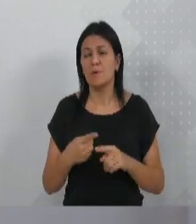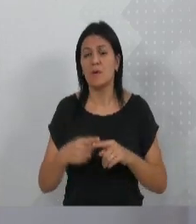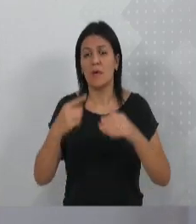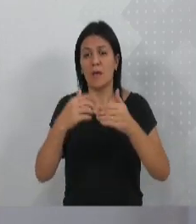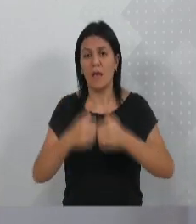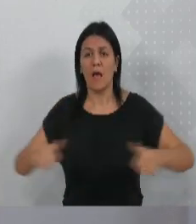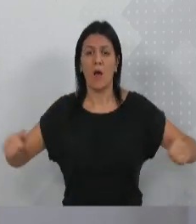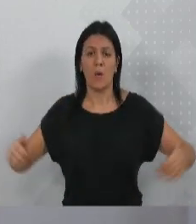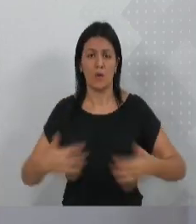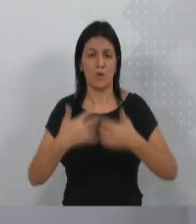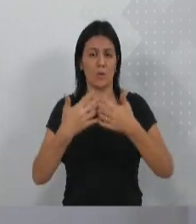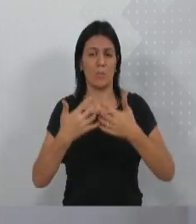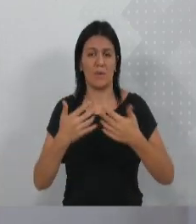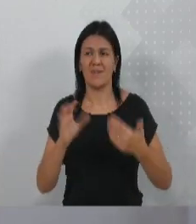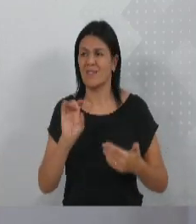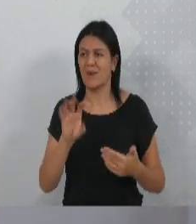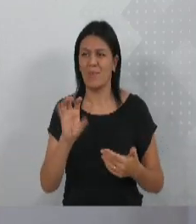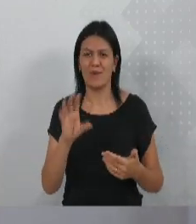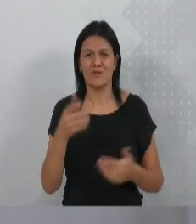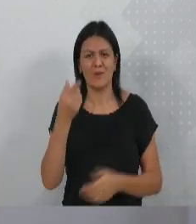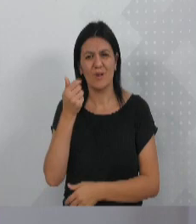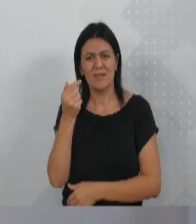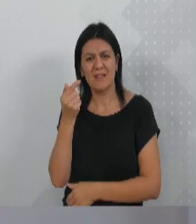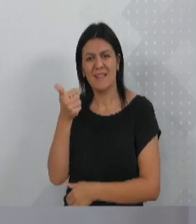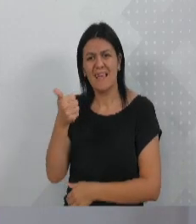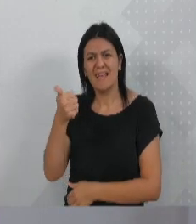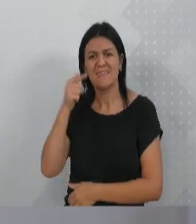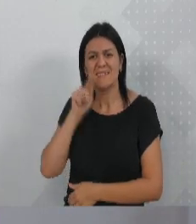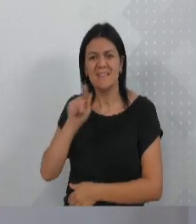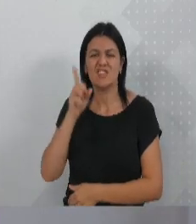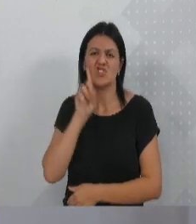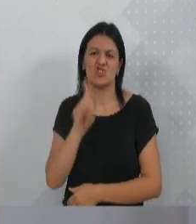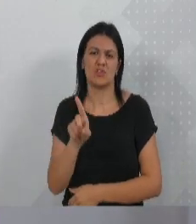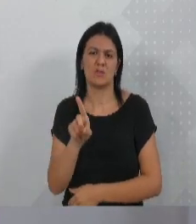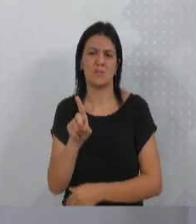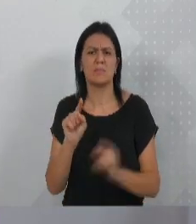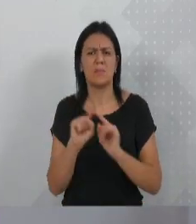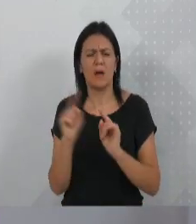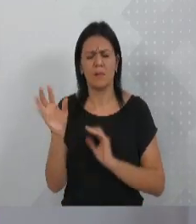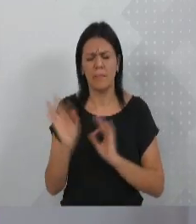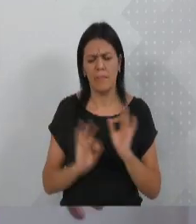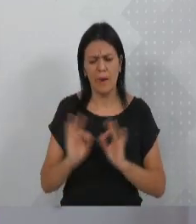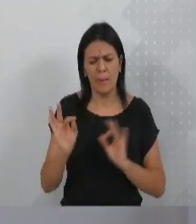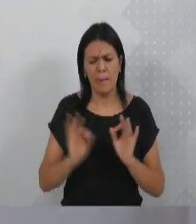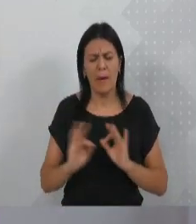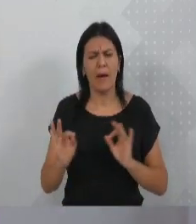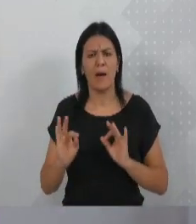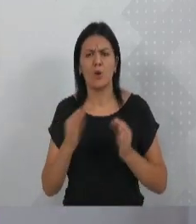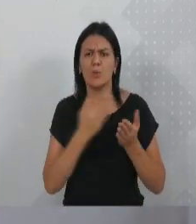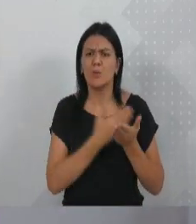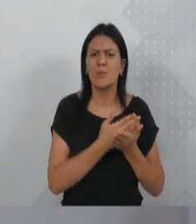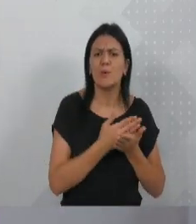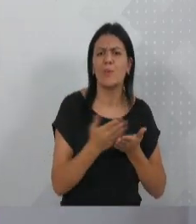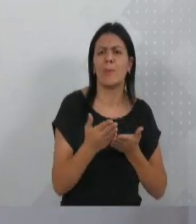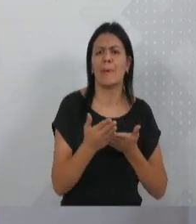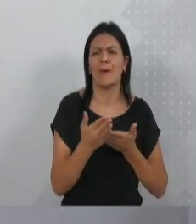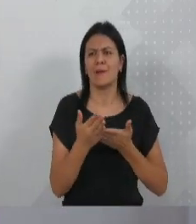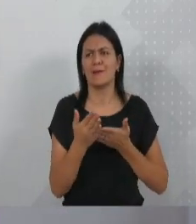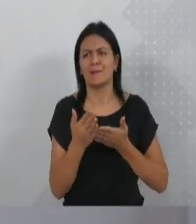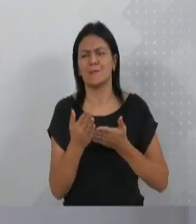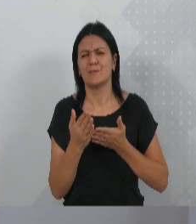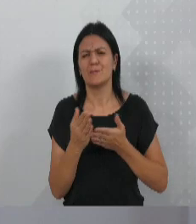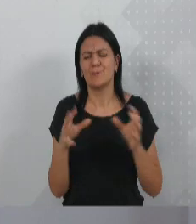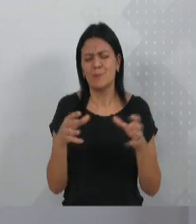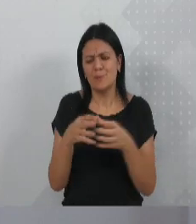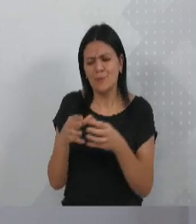não se ela não se ela não ela não é os 17 dias de festa e sim todo um preparo desde lá do seu início com toda a a